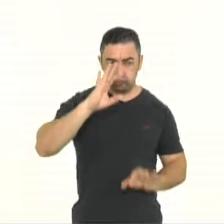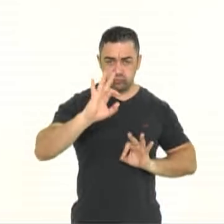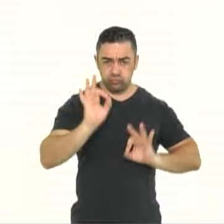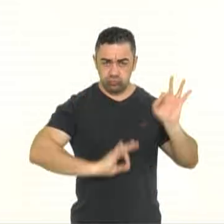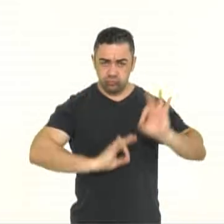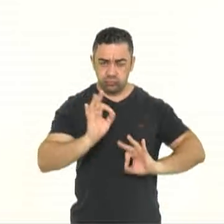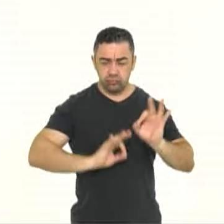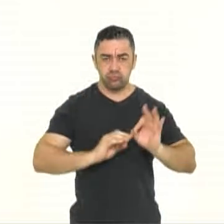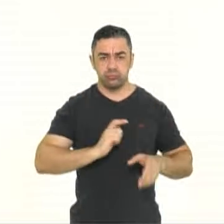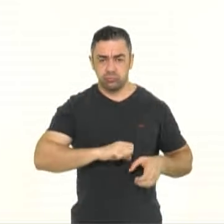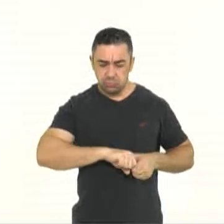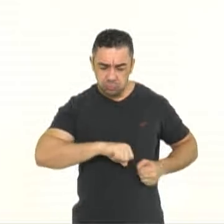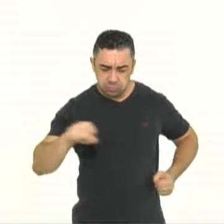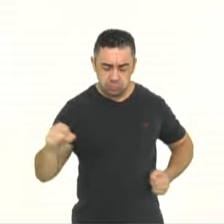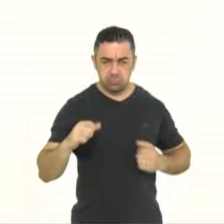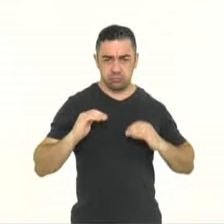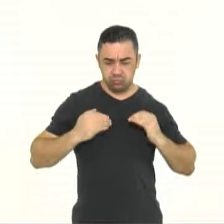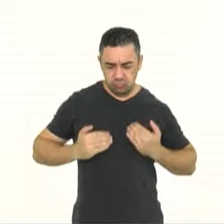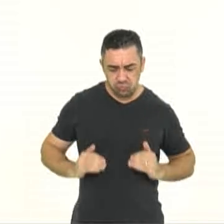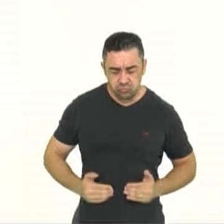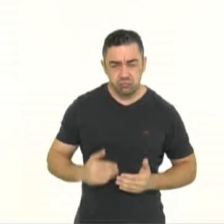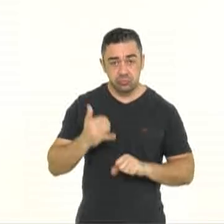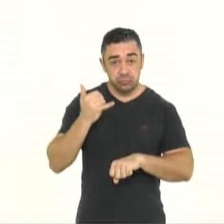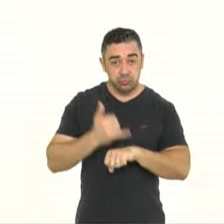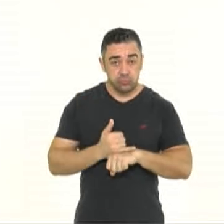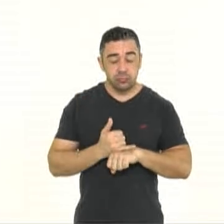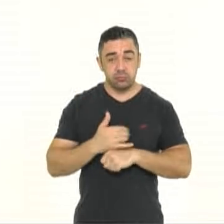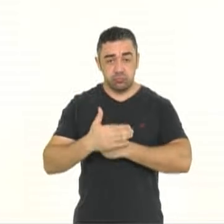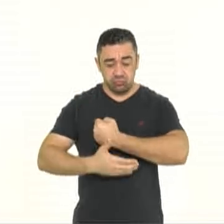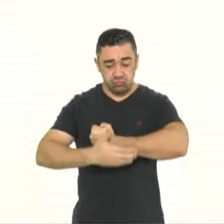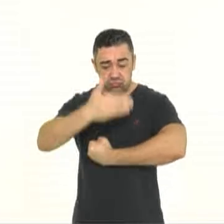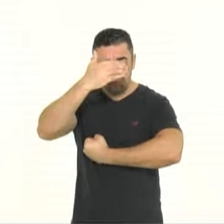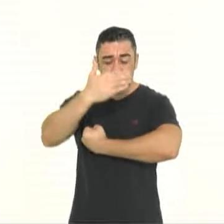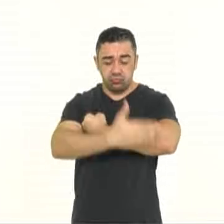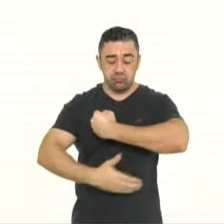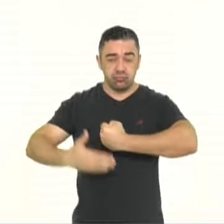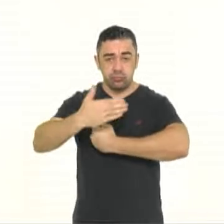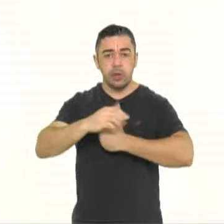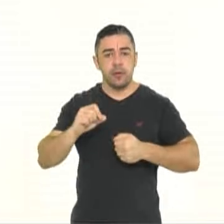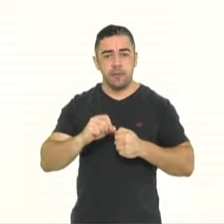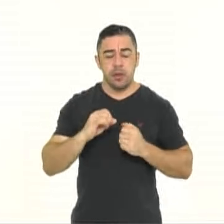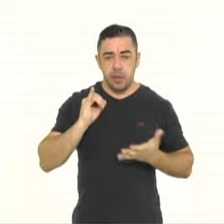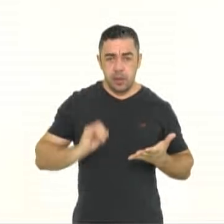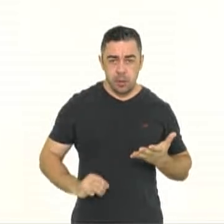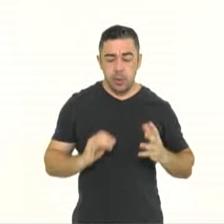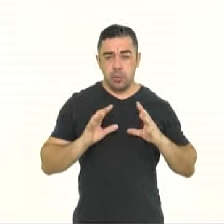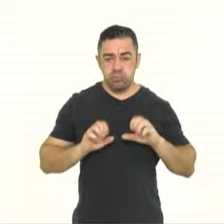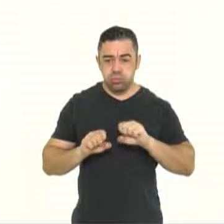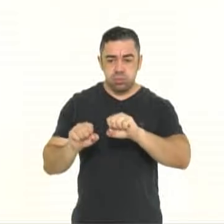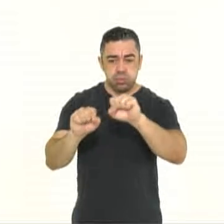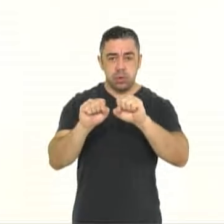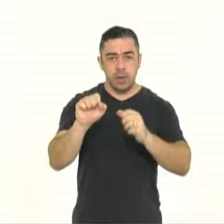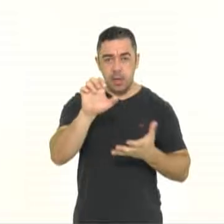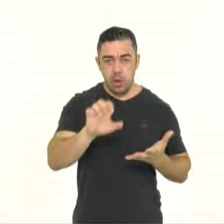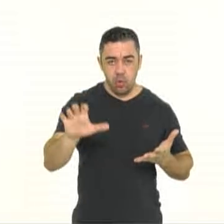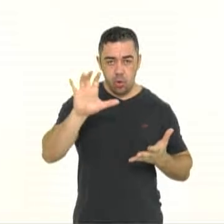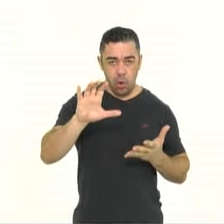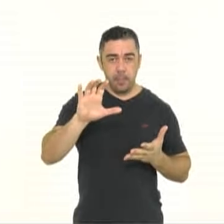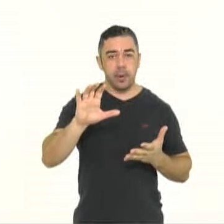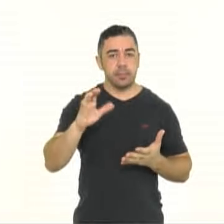equipado, espadas, armaduras de ferro, o professor Roberto comentou sobre isso, construía um império que abrangia quase todas as terras da Europa